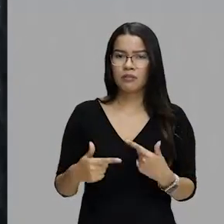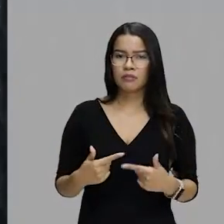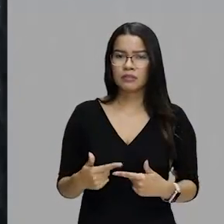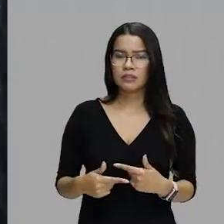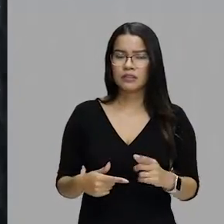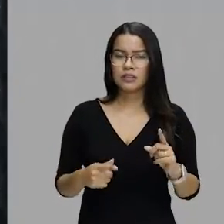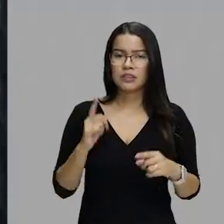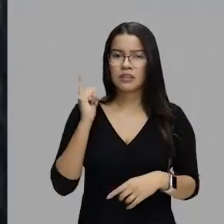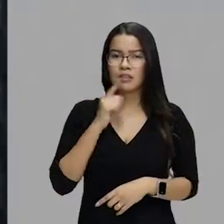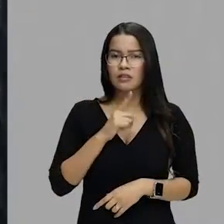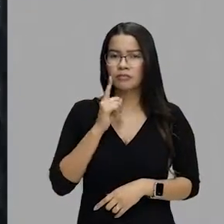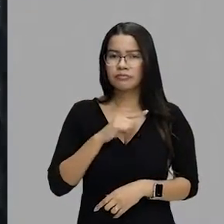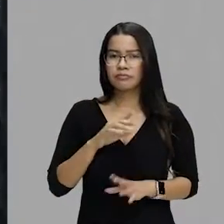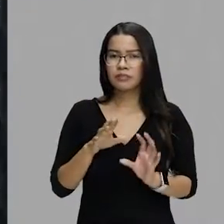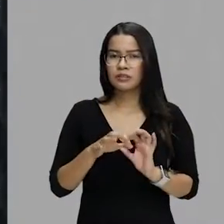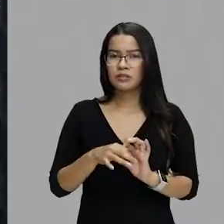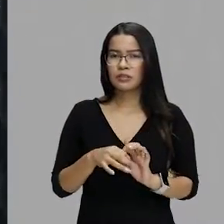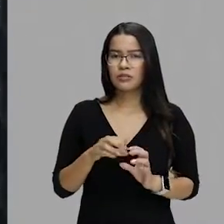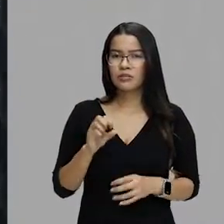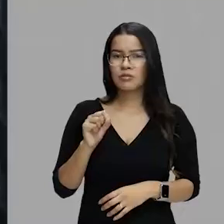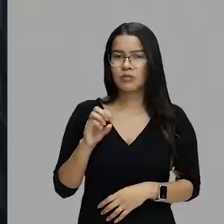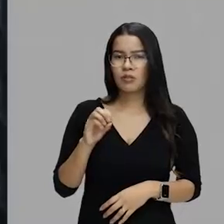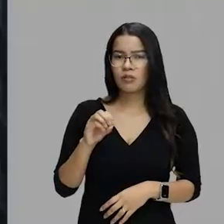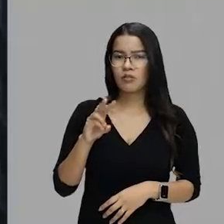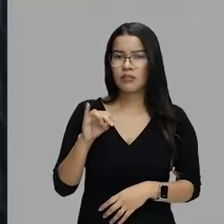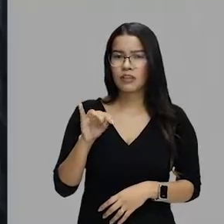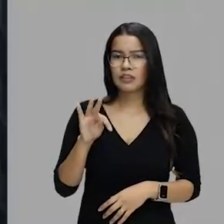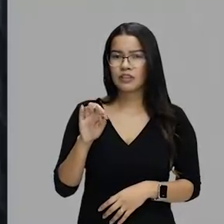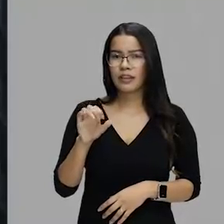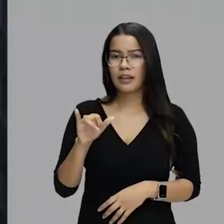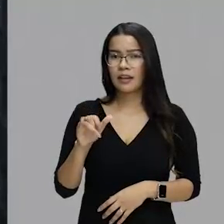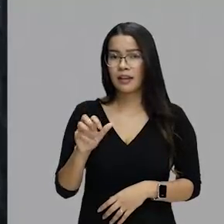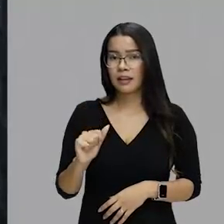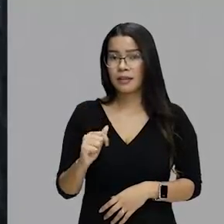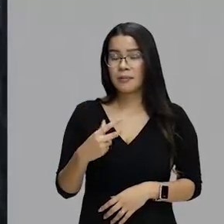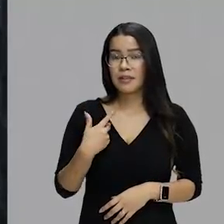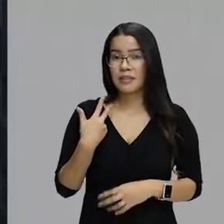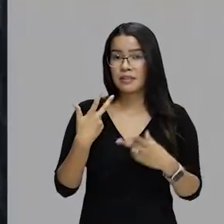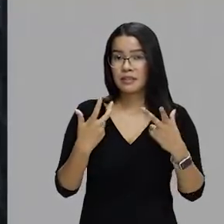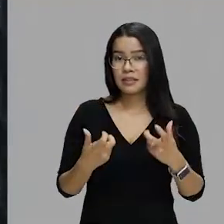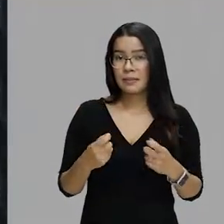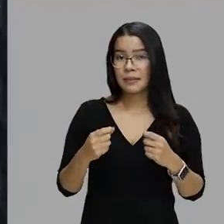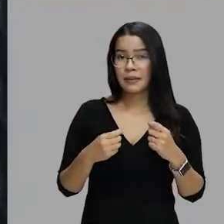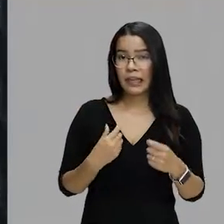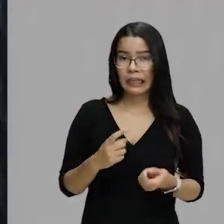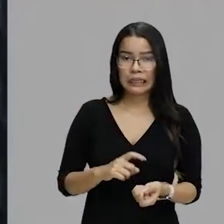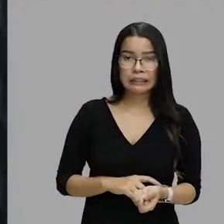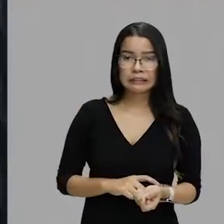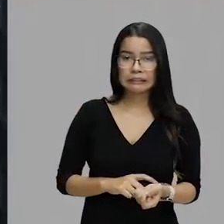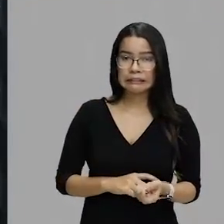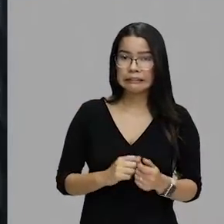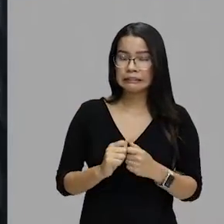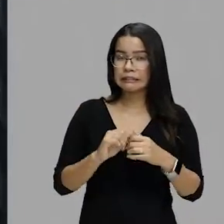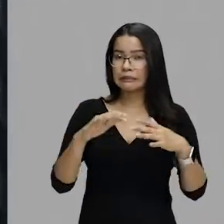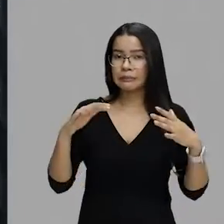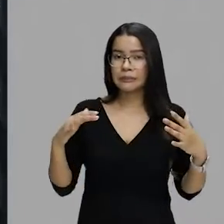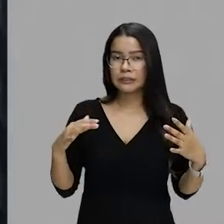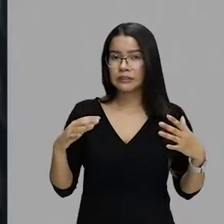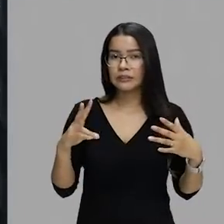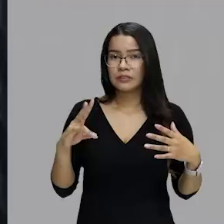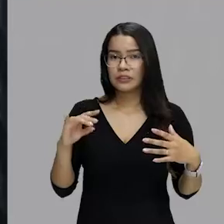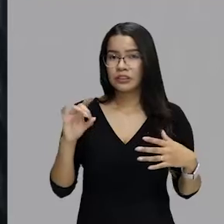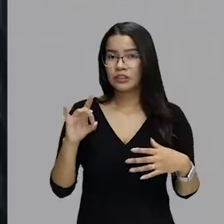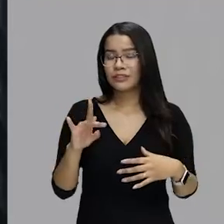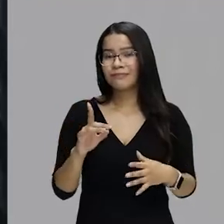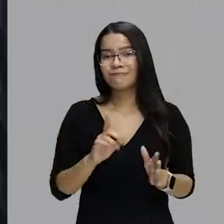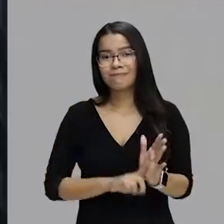União Soviética. Então, observe que essas tensões aumentam. Essas tensões entre Estados Unidos e União Soviética, elas só vão